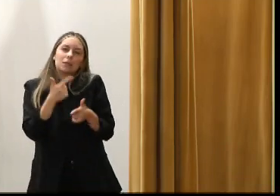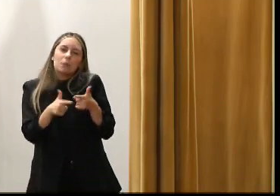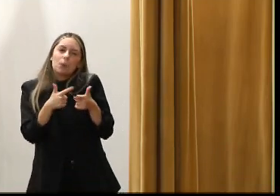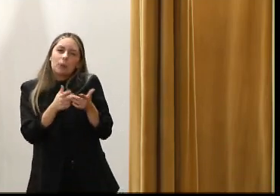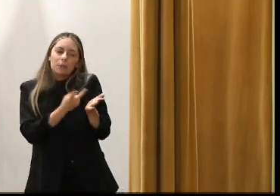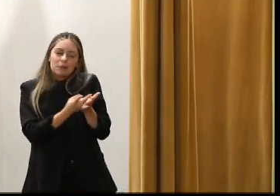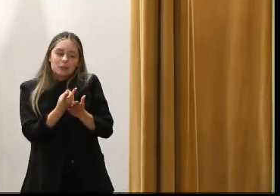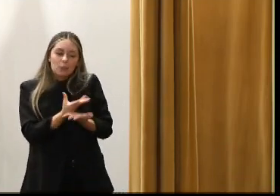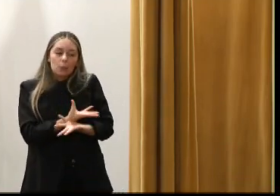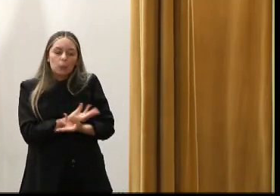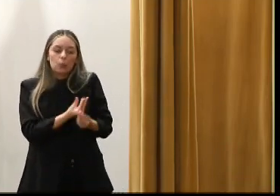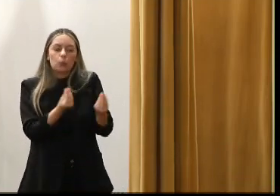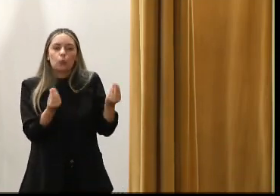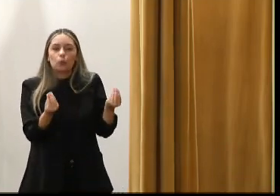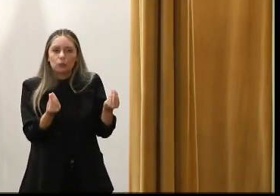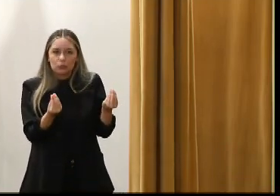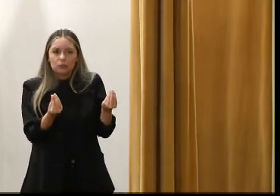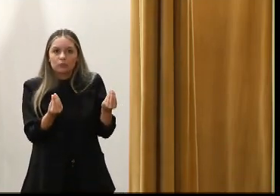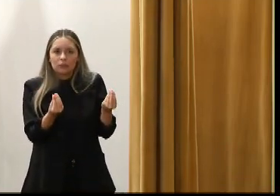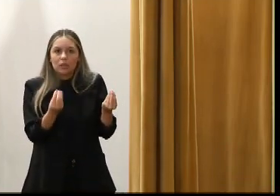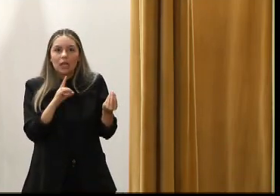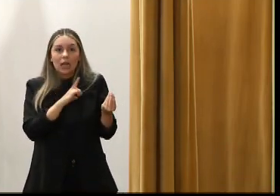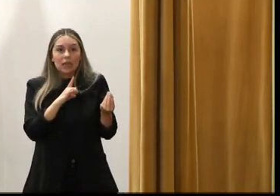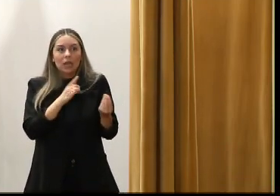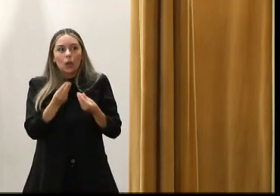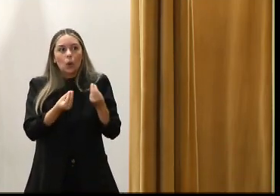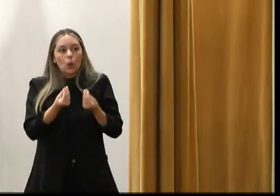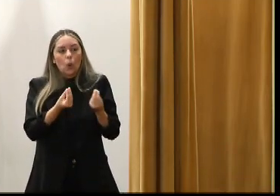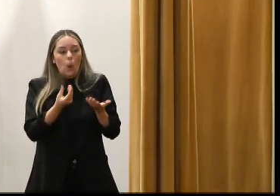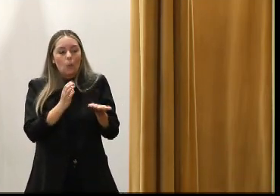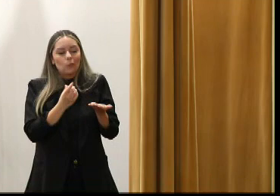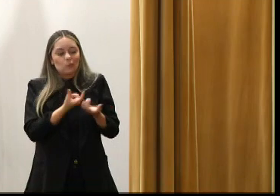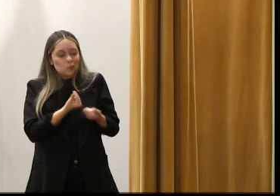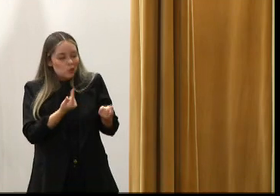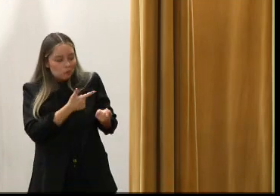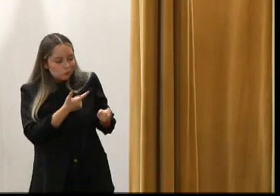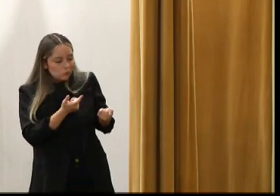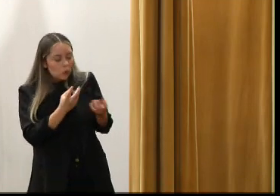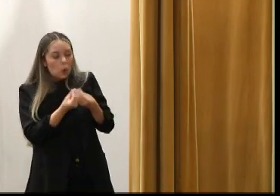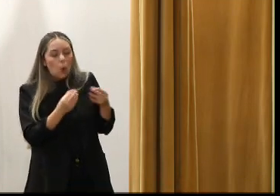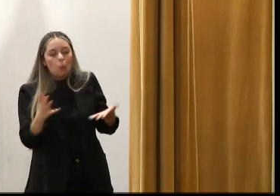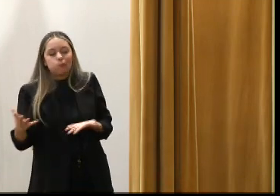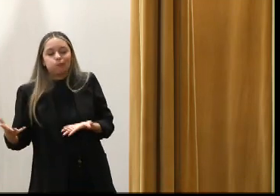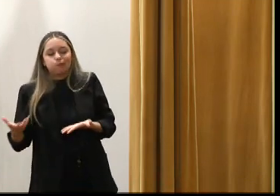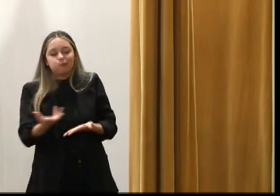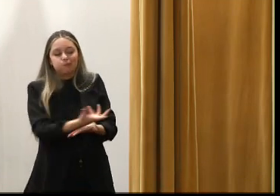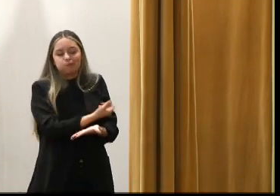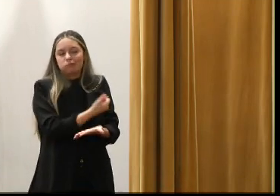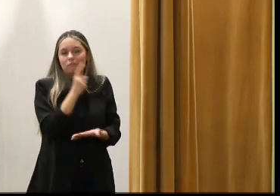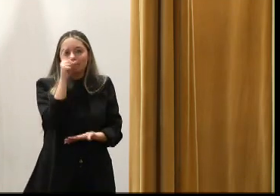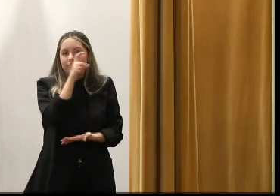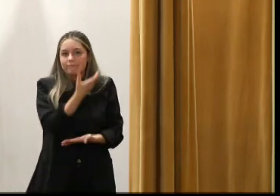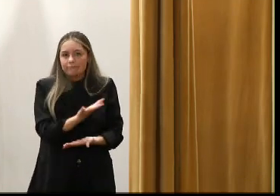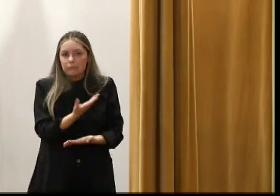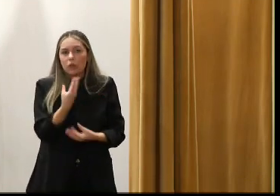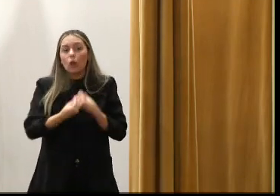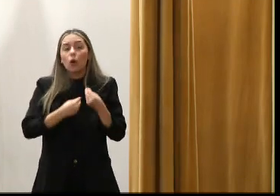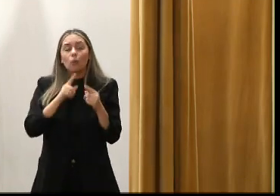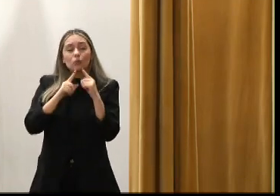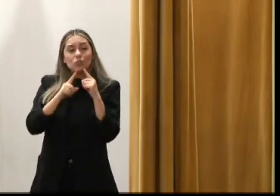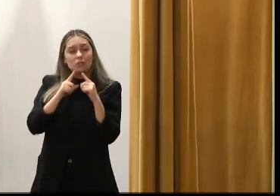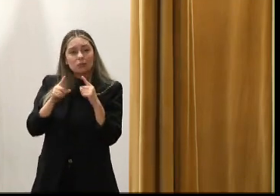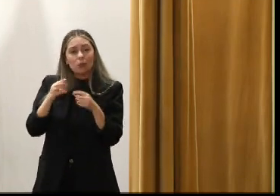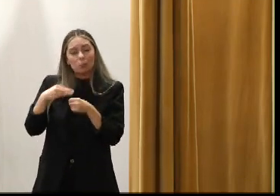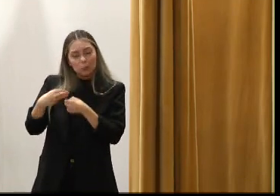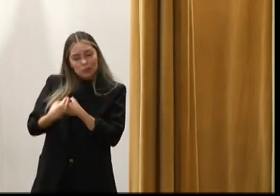sempre muitos, o cobertor é curto, o recurso é curto. O gestor municipal, mesmo